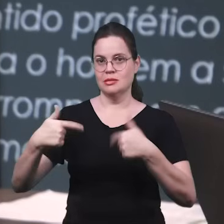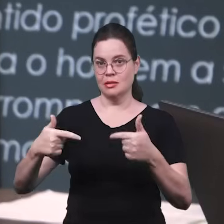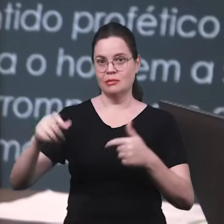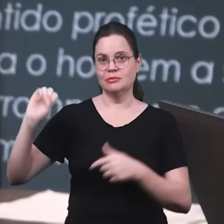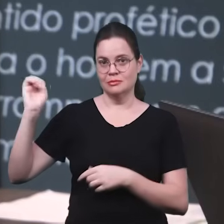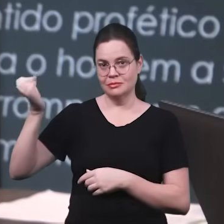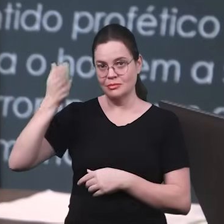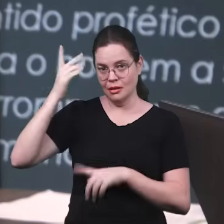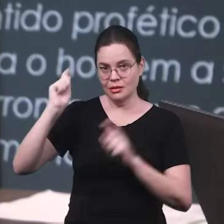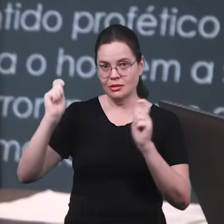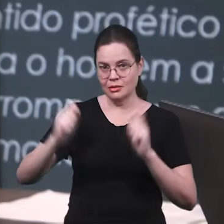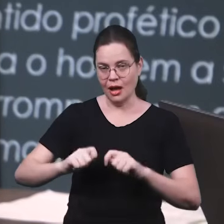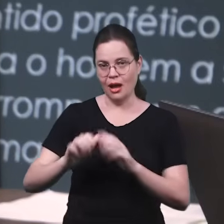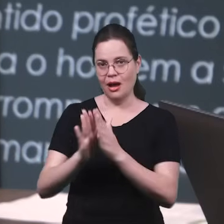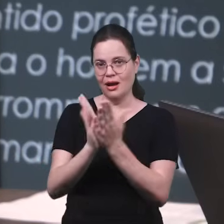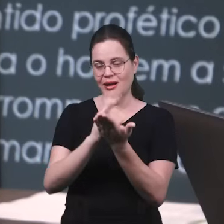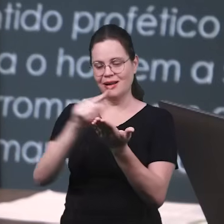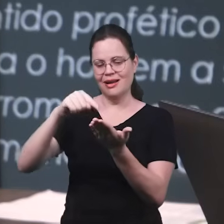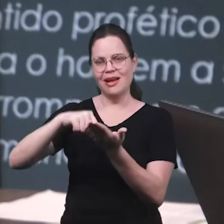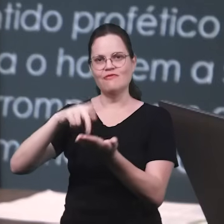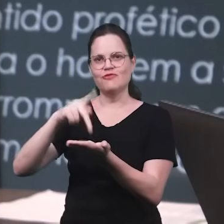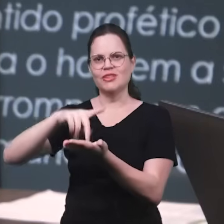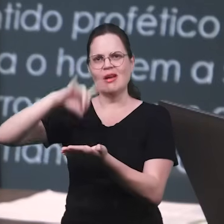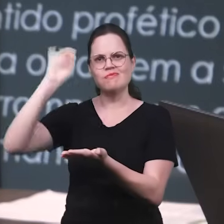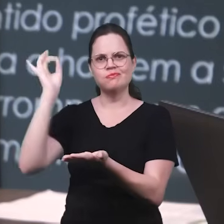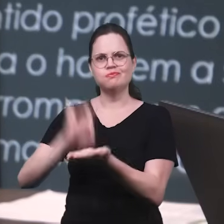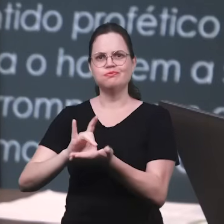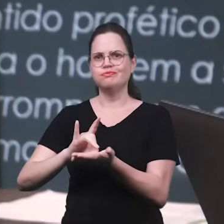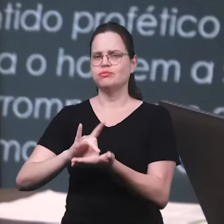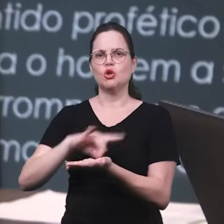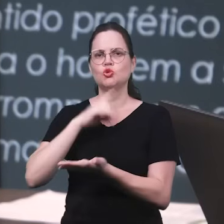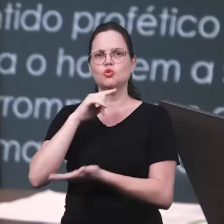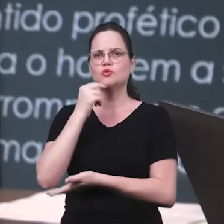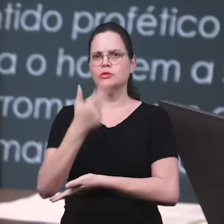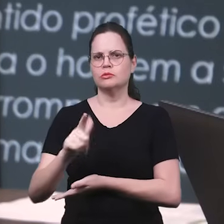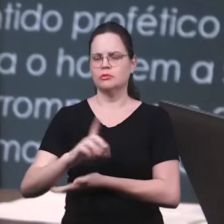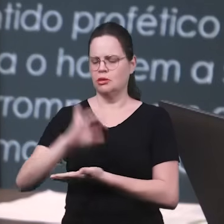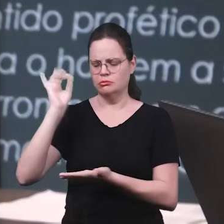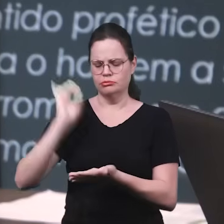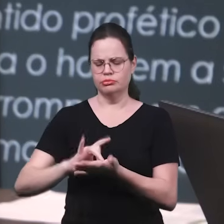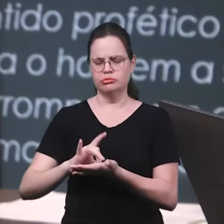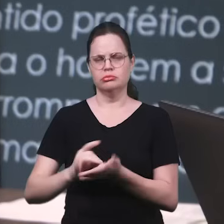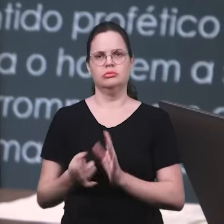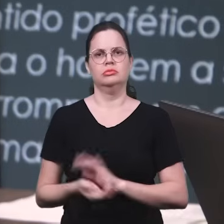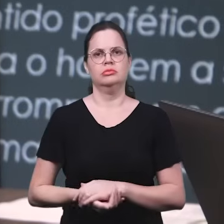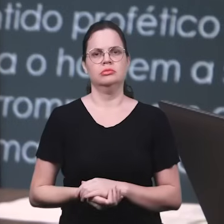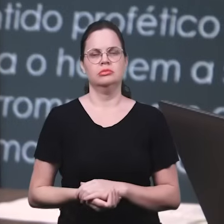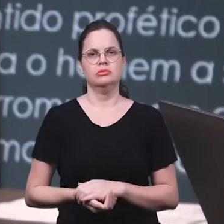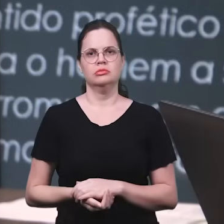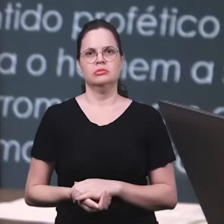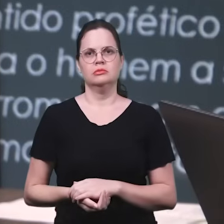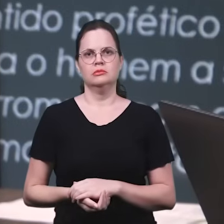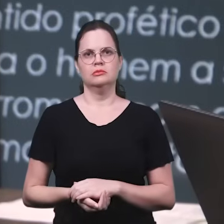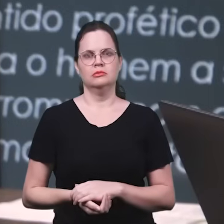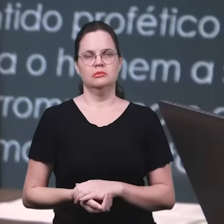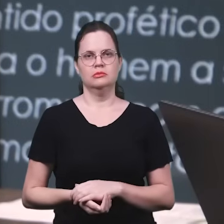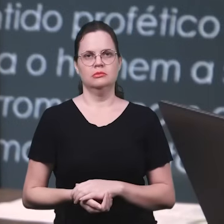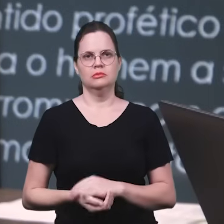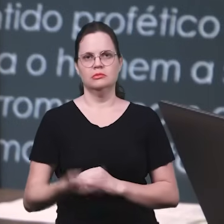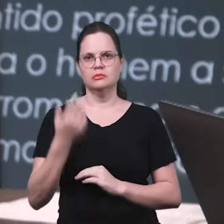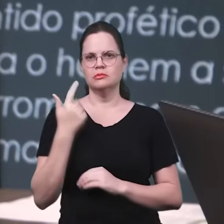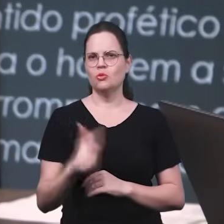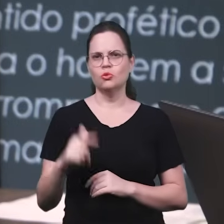apresenta como a verdade inquestionável, não é? A verdade absoluta, onde não há